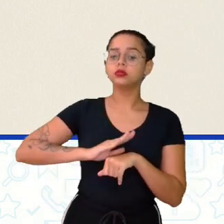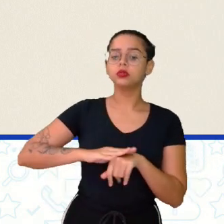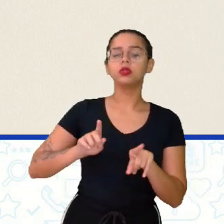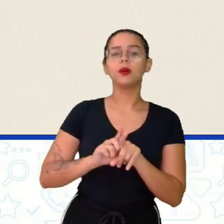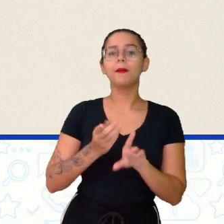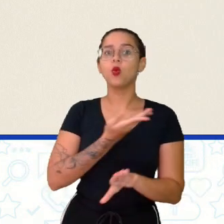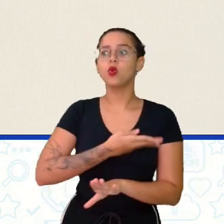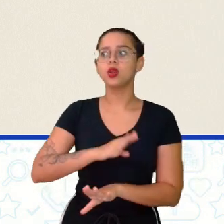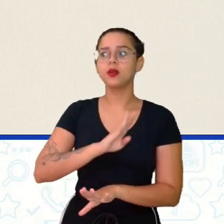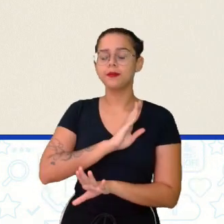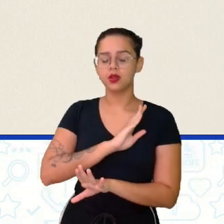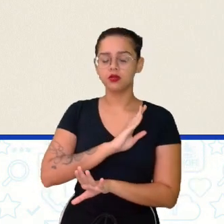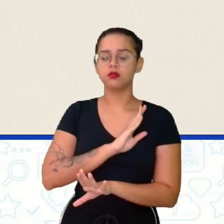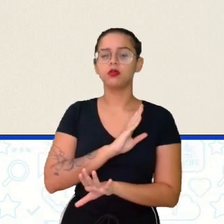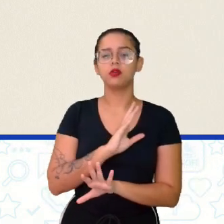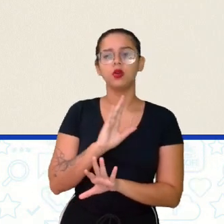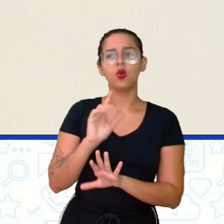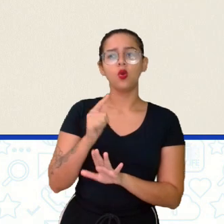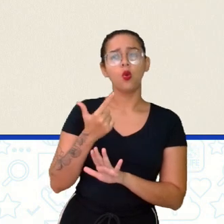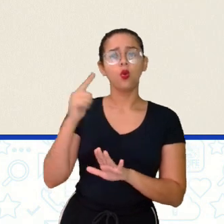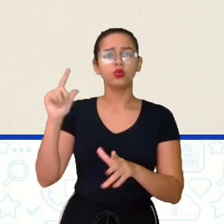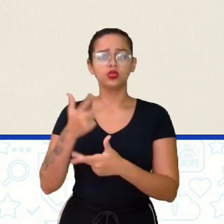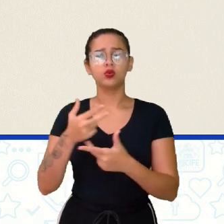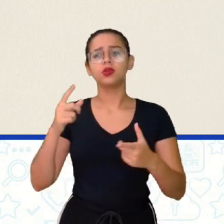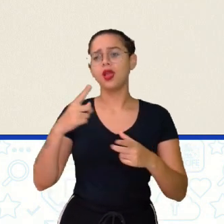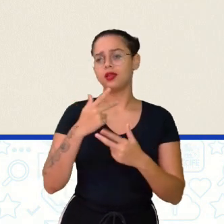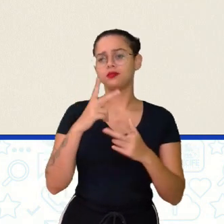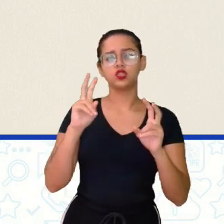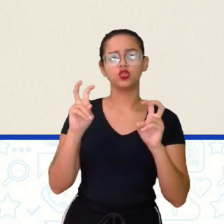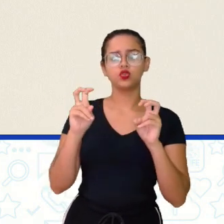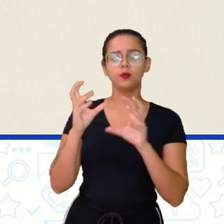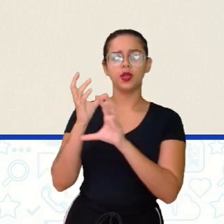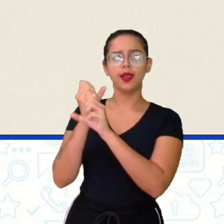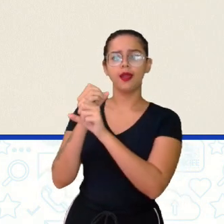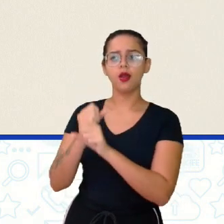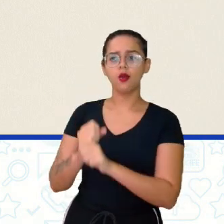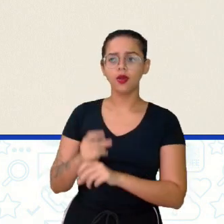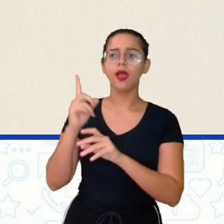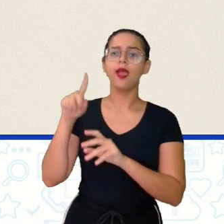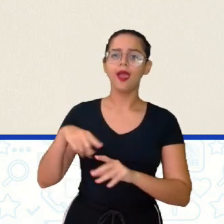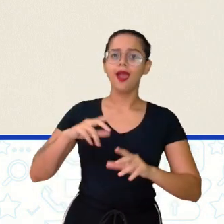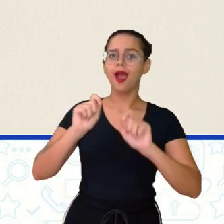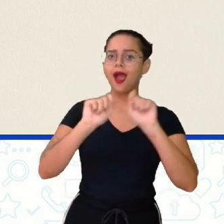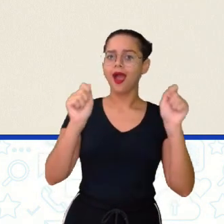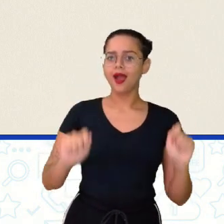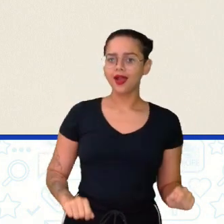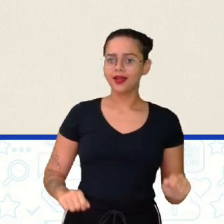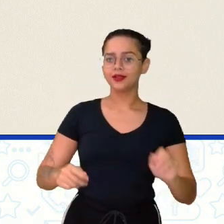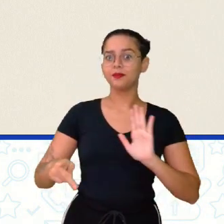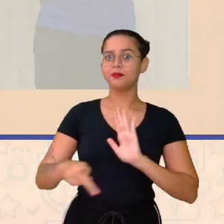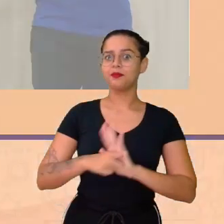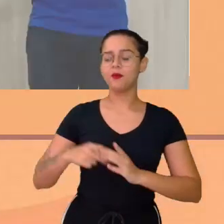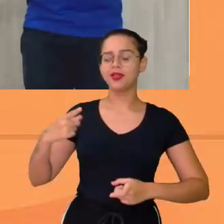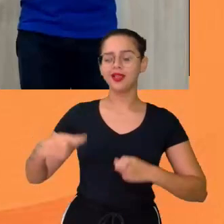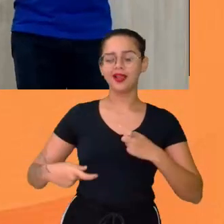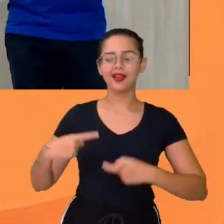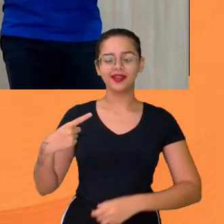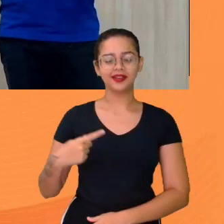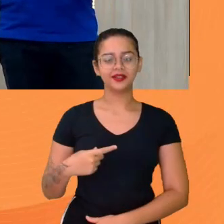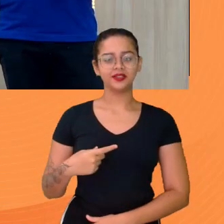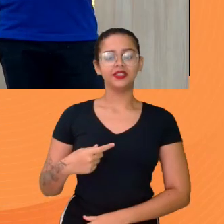inimigo. O resto é uma questão de cálculo. Eis a arte da guerra. Então, minha gente, ó, a